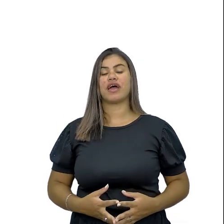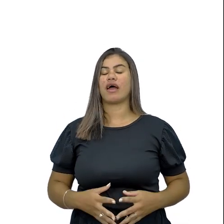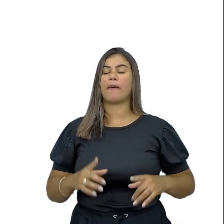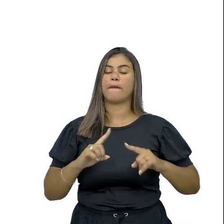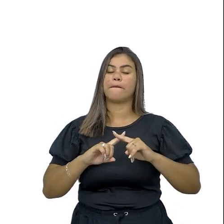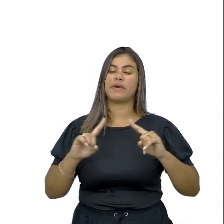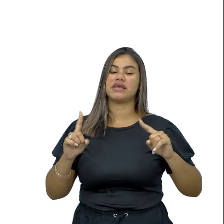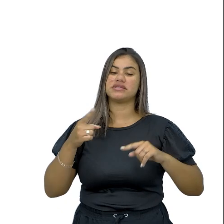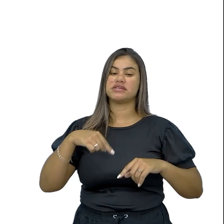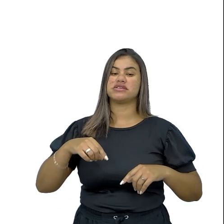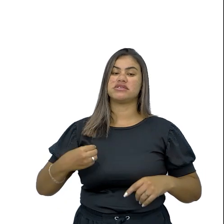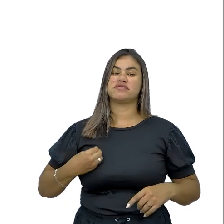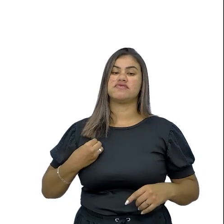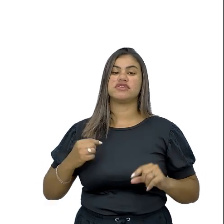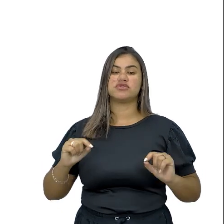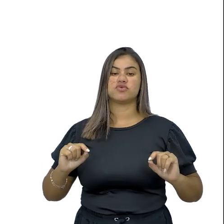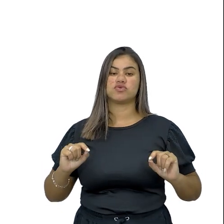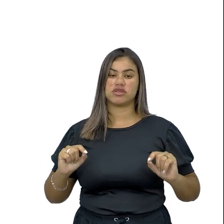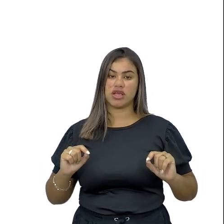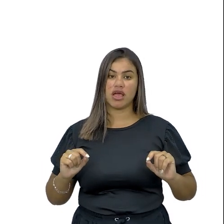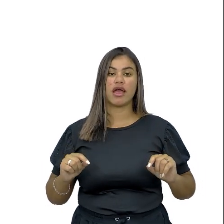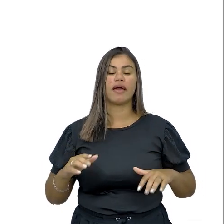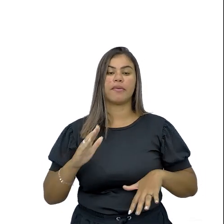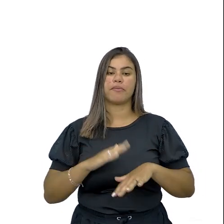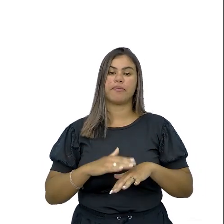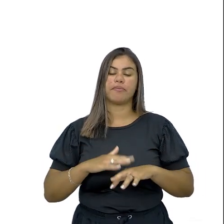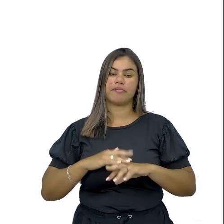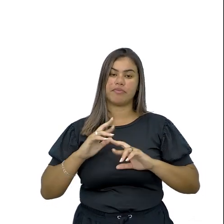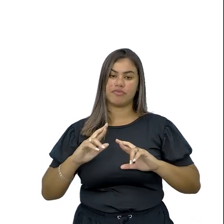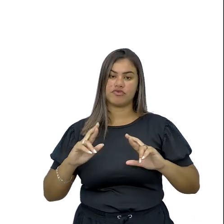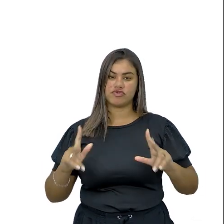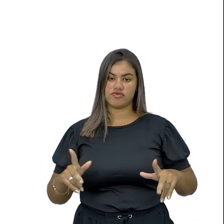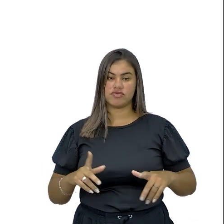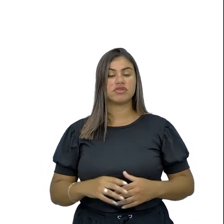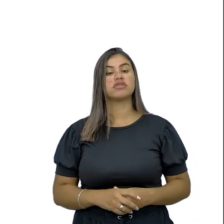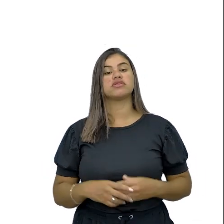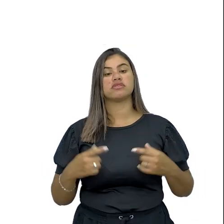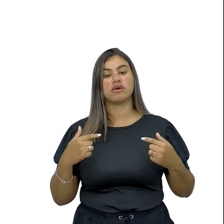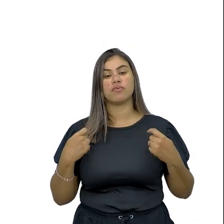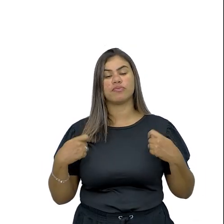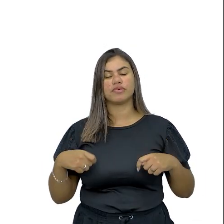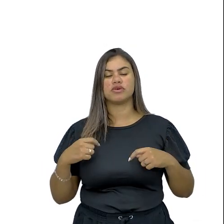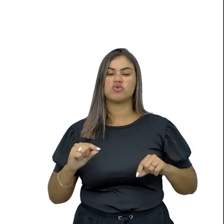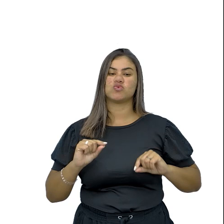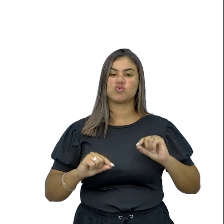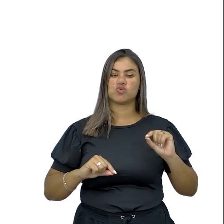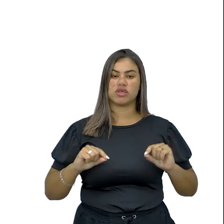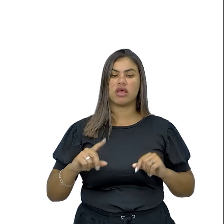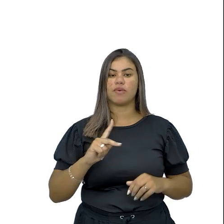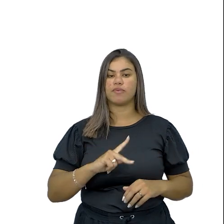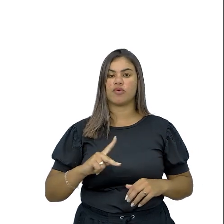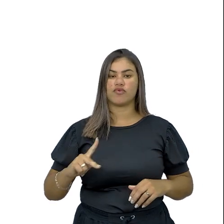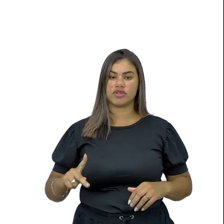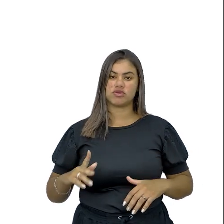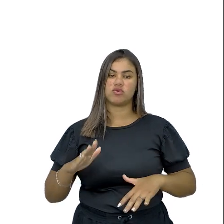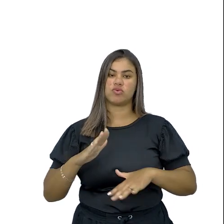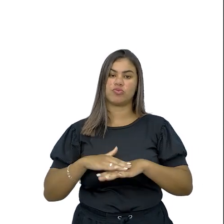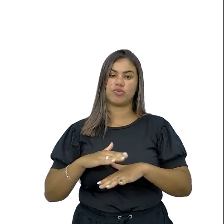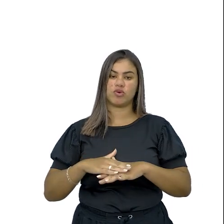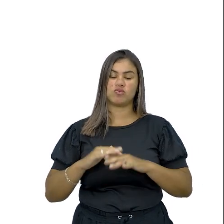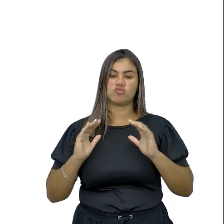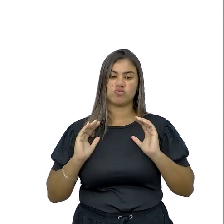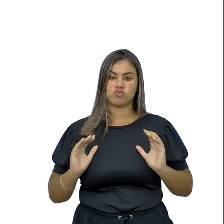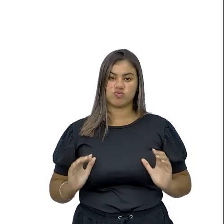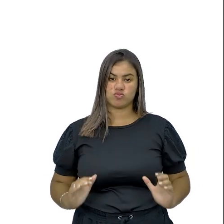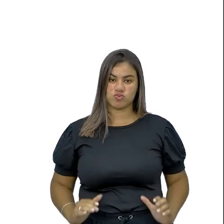de fato a diferença. Então, é necessário que o professor adote mesmo uma postura, vamos